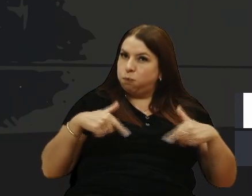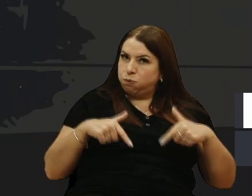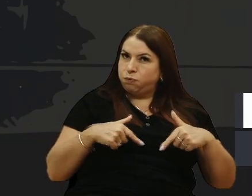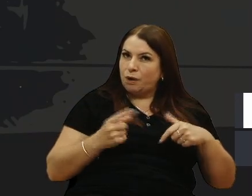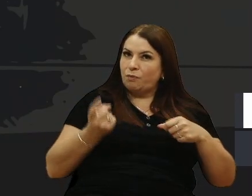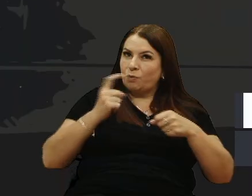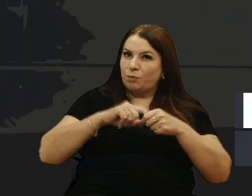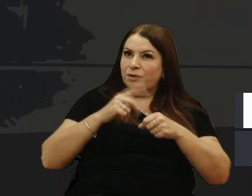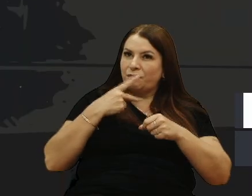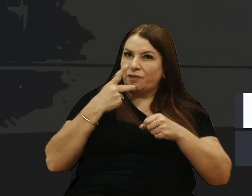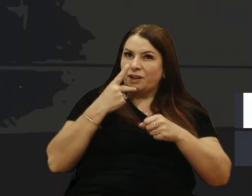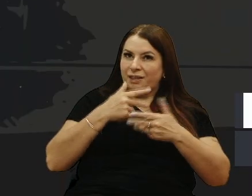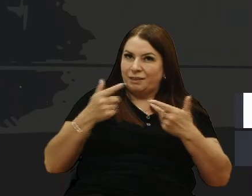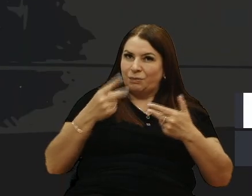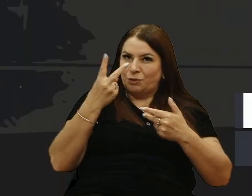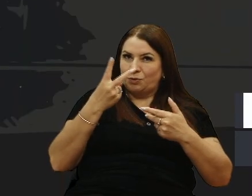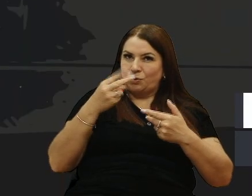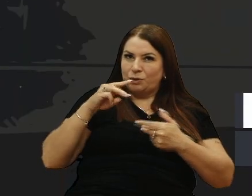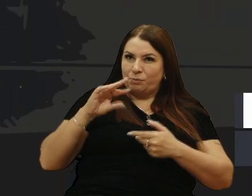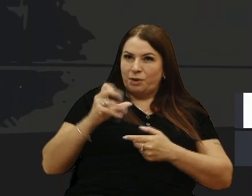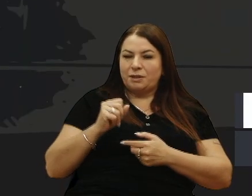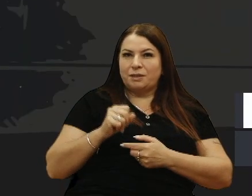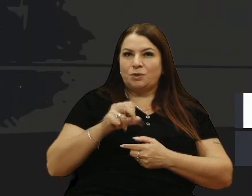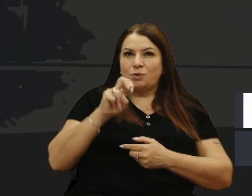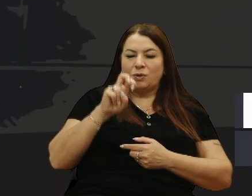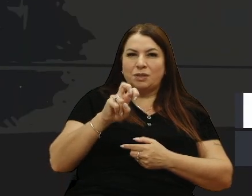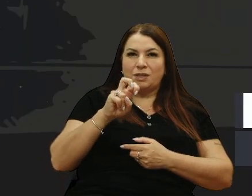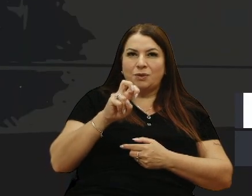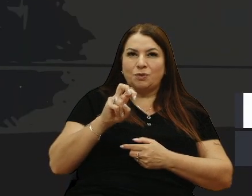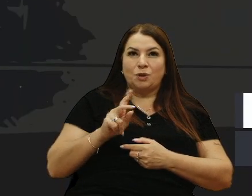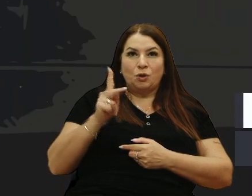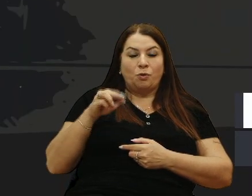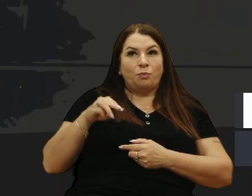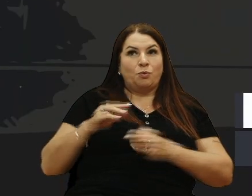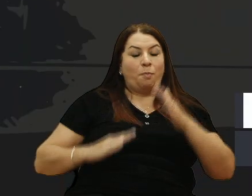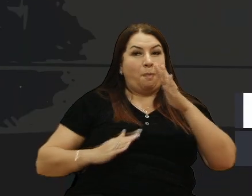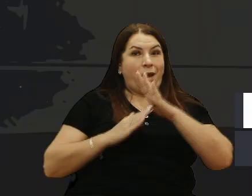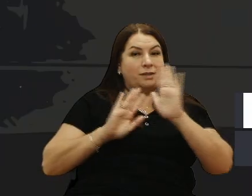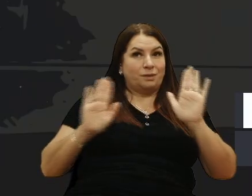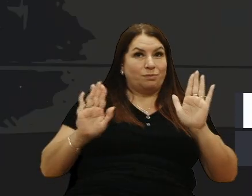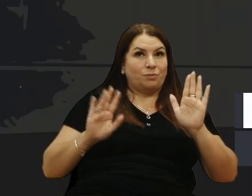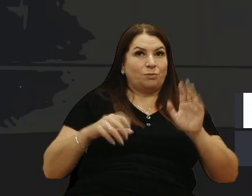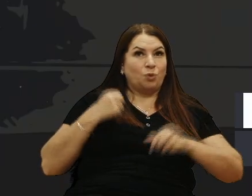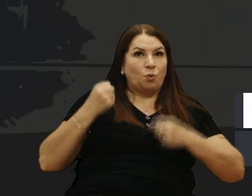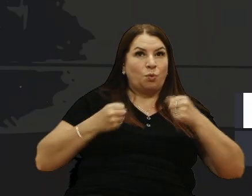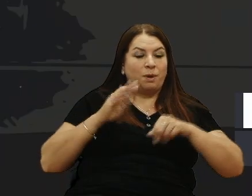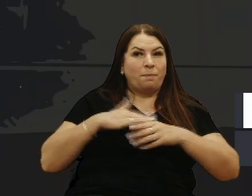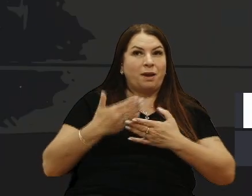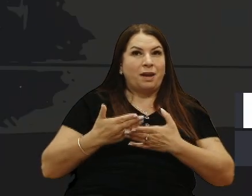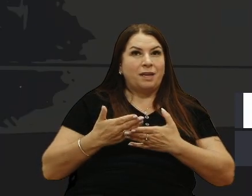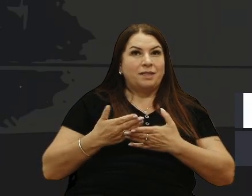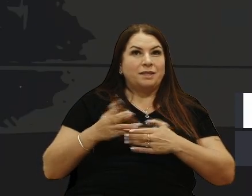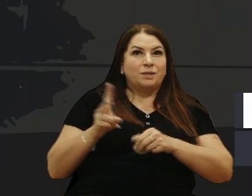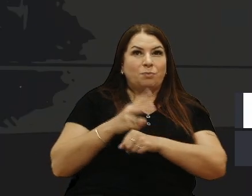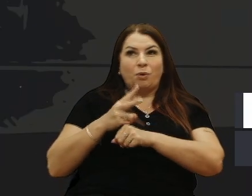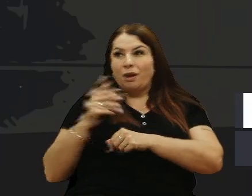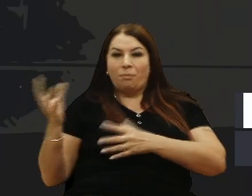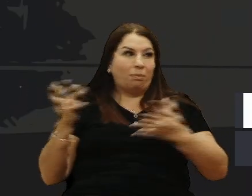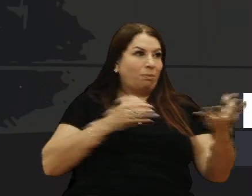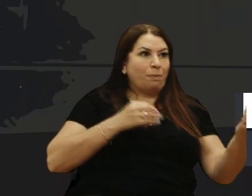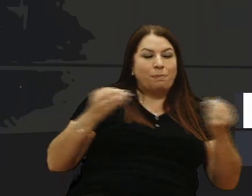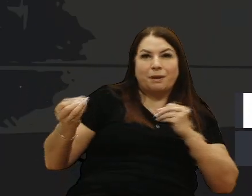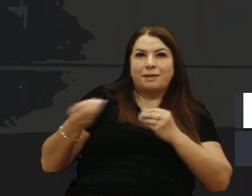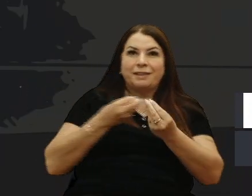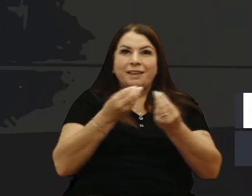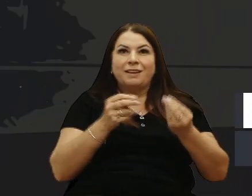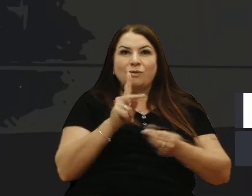a fazer as minhas 2 milhas, meus 5K no máximo aí, porque eu acho que eu corri mais buscando e